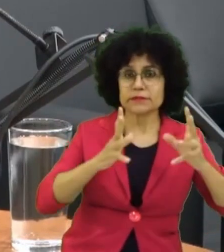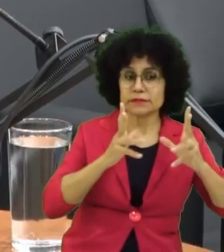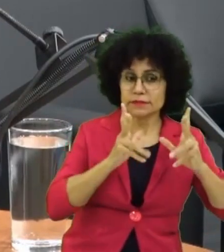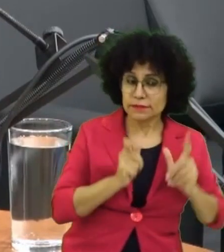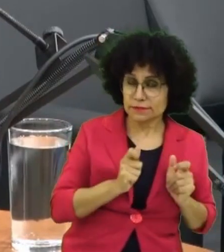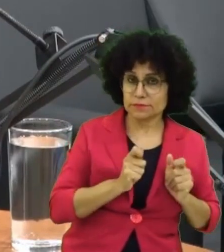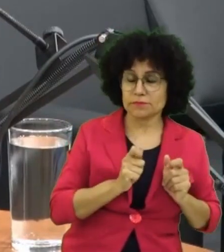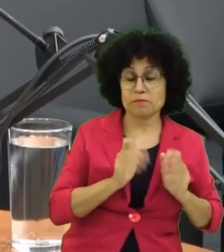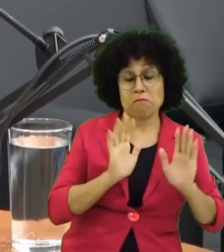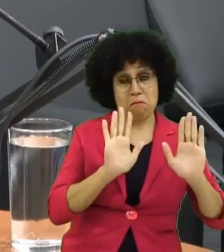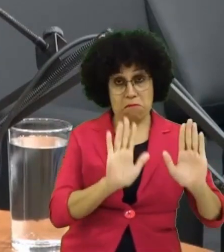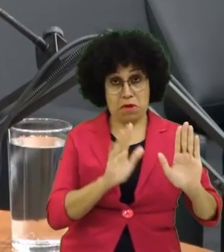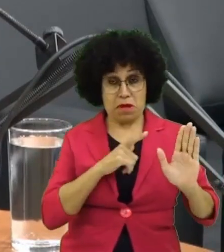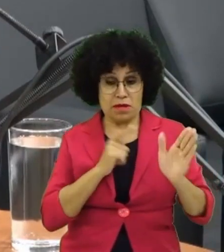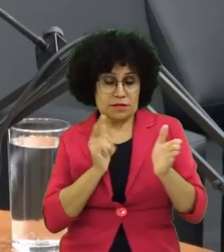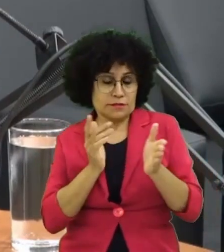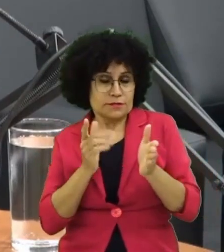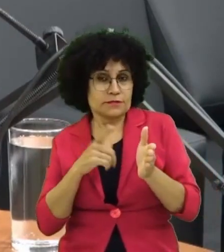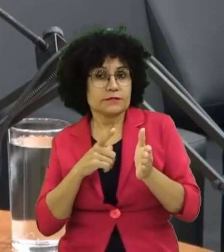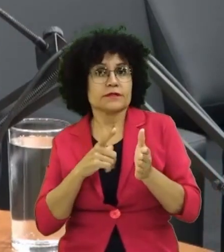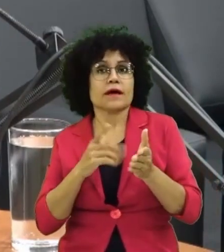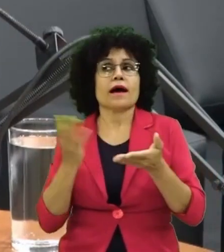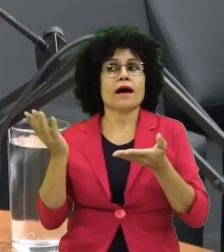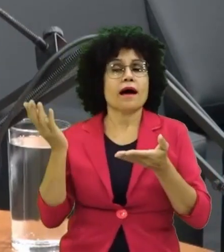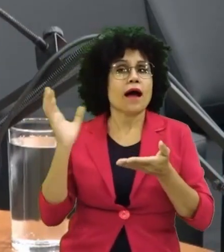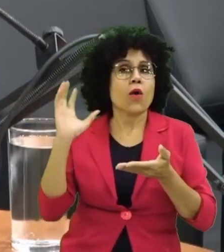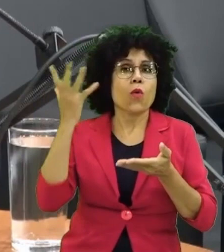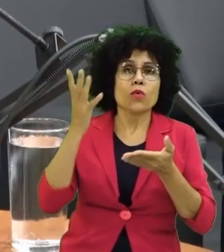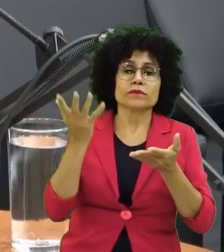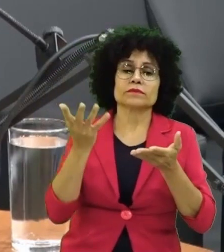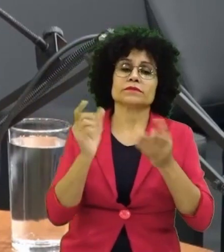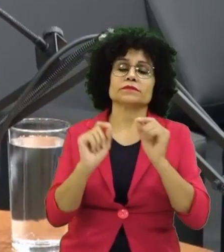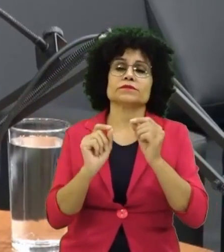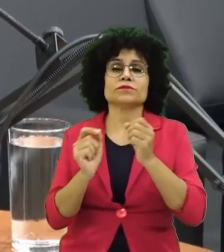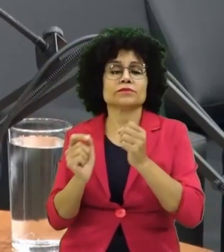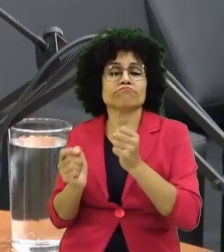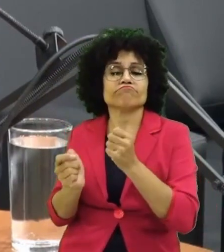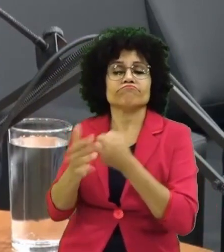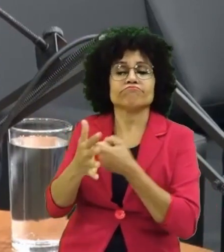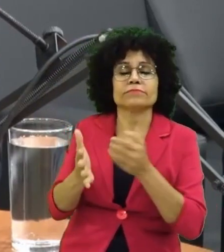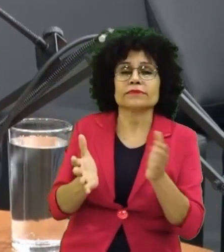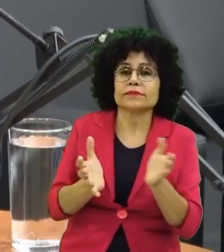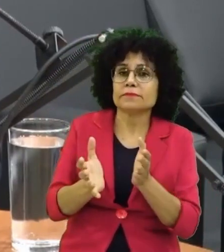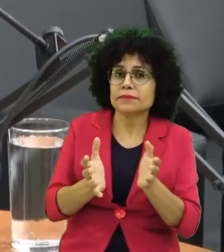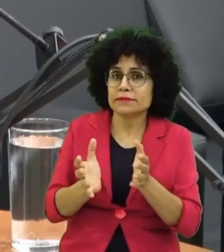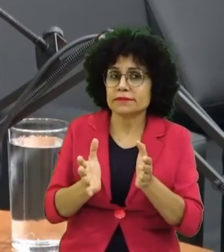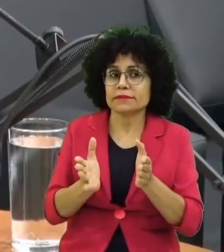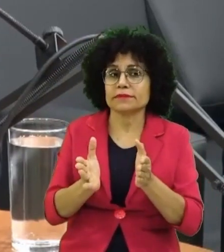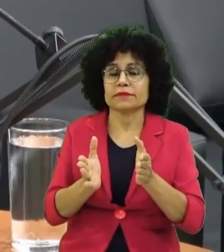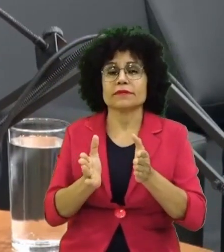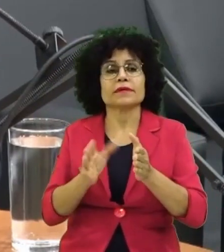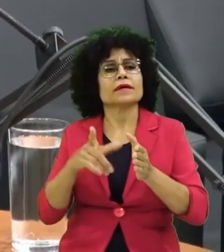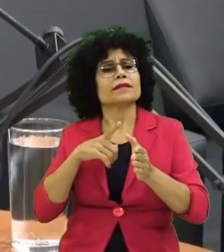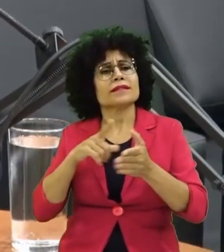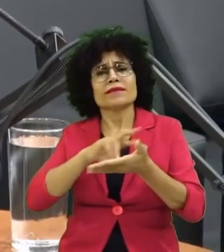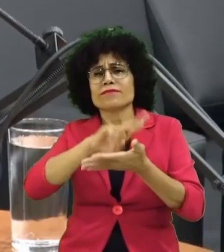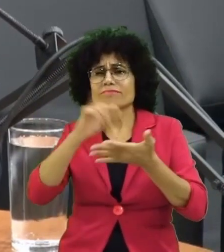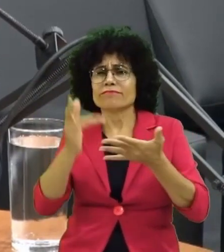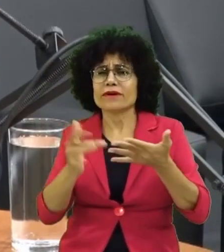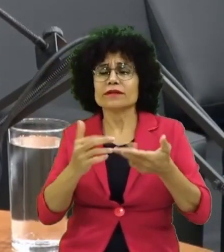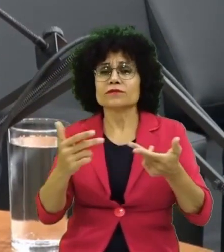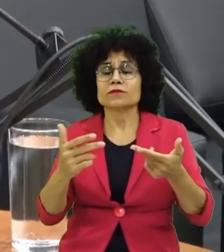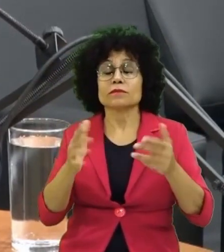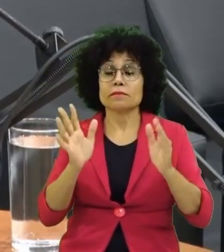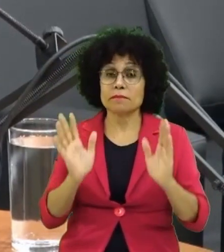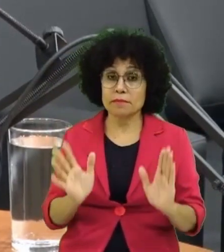É claro que nesse meio termo houve pandemia, houve uma série de questões, né? E aí a necessidade que nós